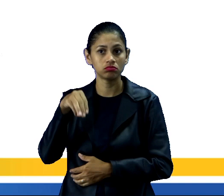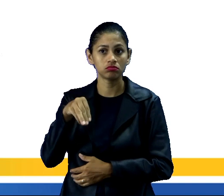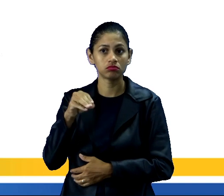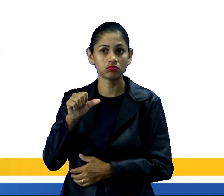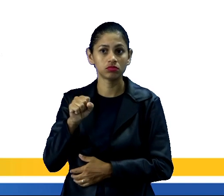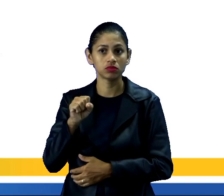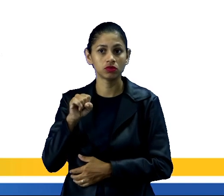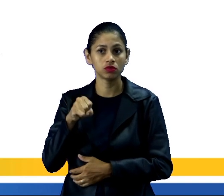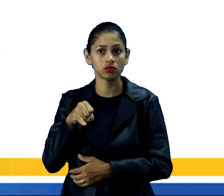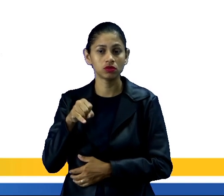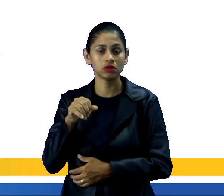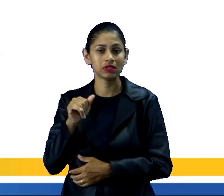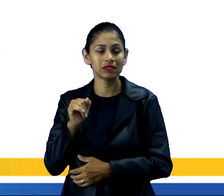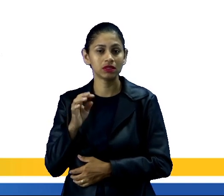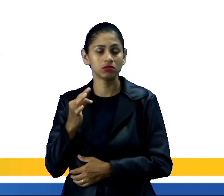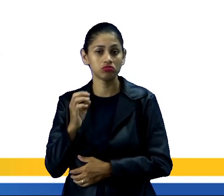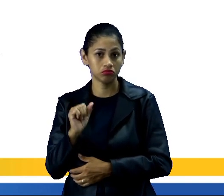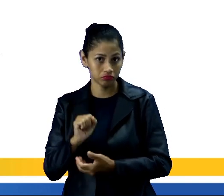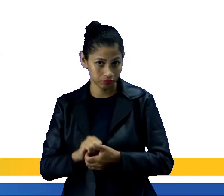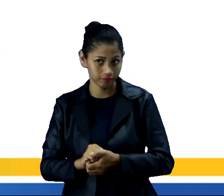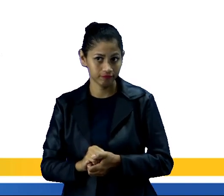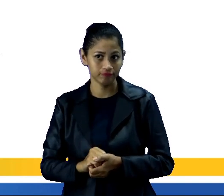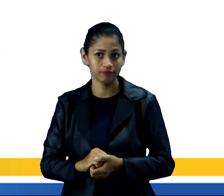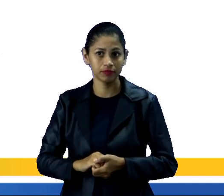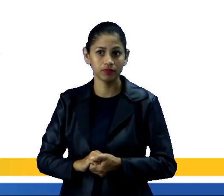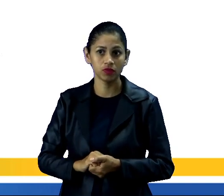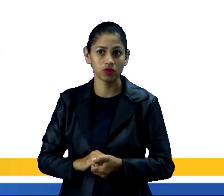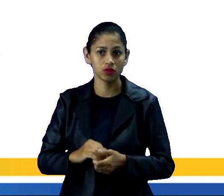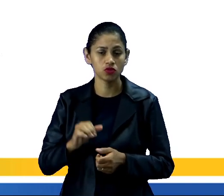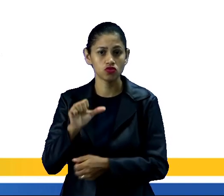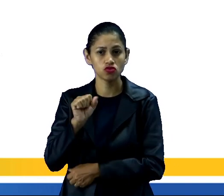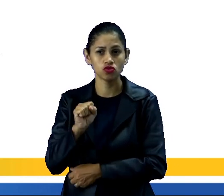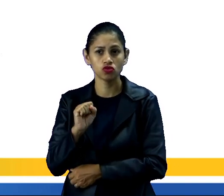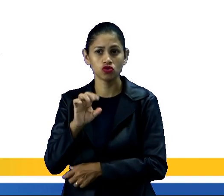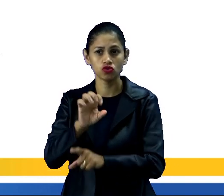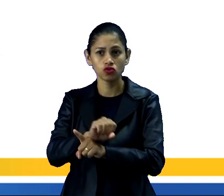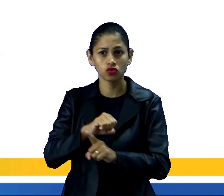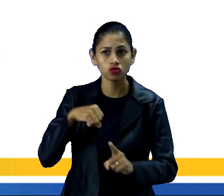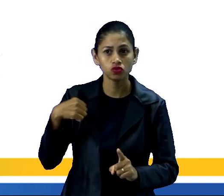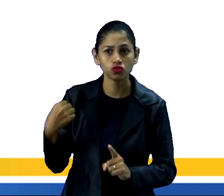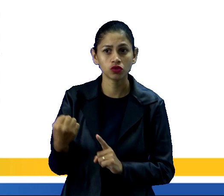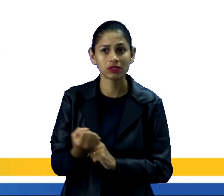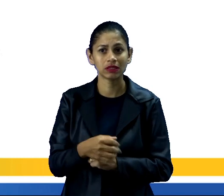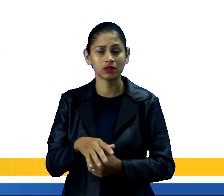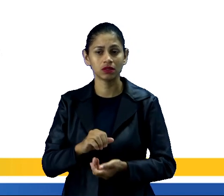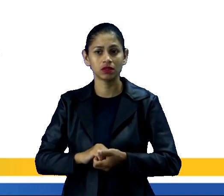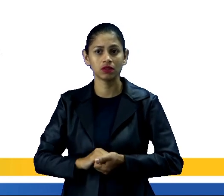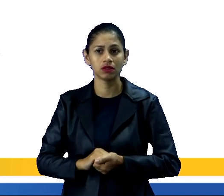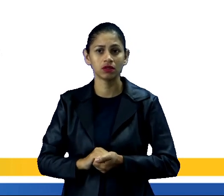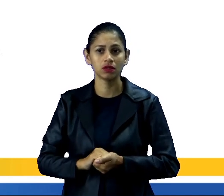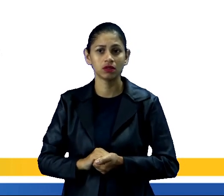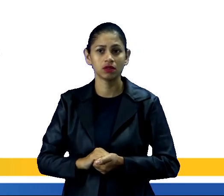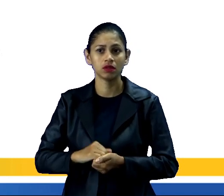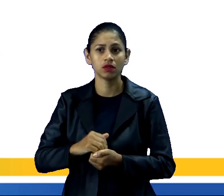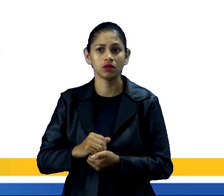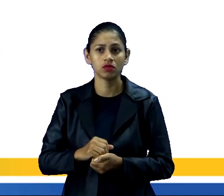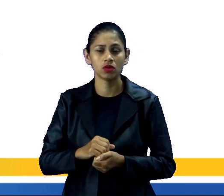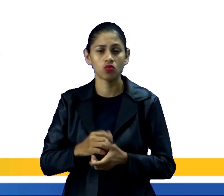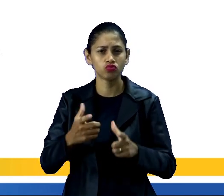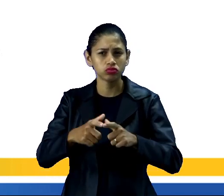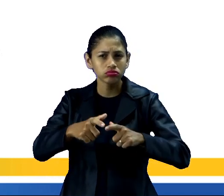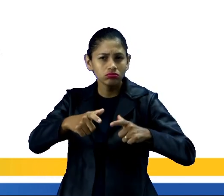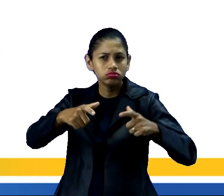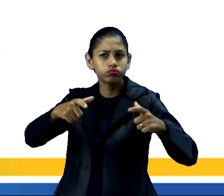movimento fascista italiano transforma-se num partido, né? E em poucos meses já contava com 300 mil filiados, né? Que eram obedientes